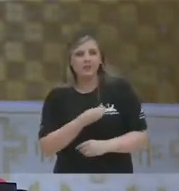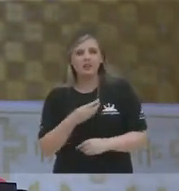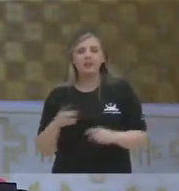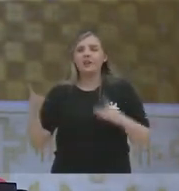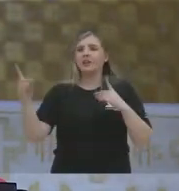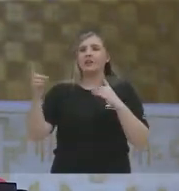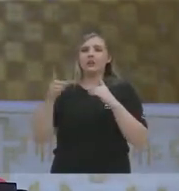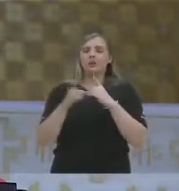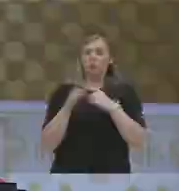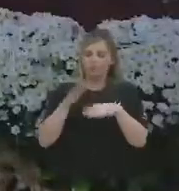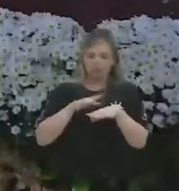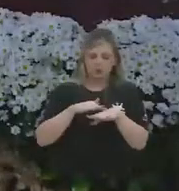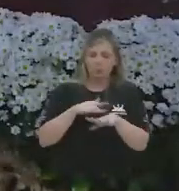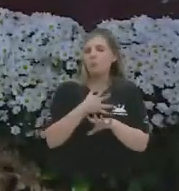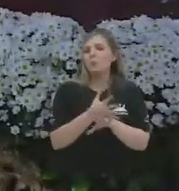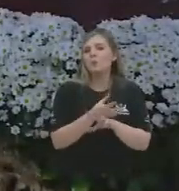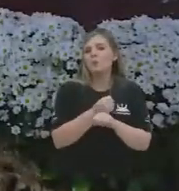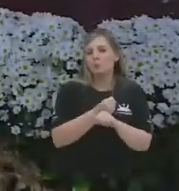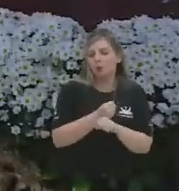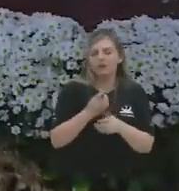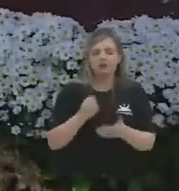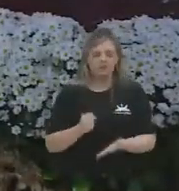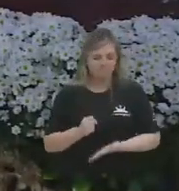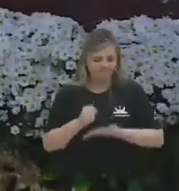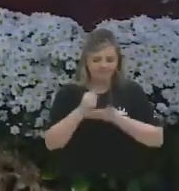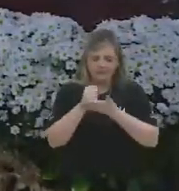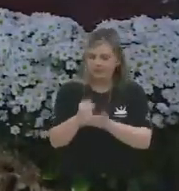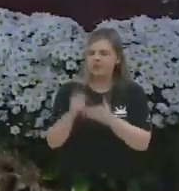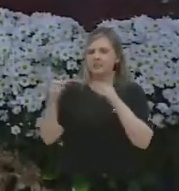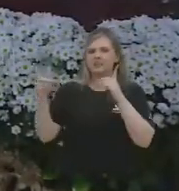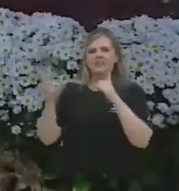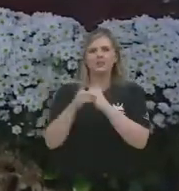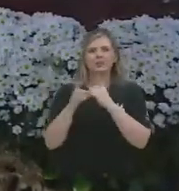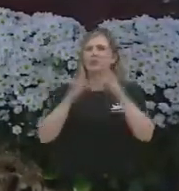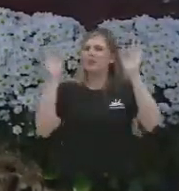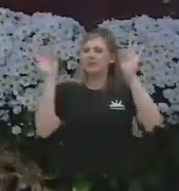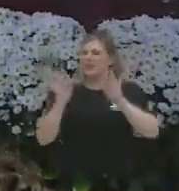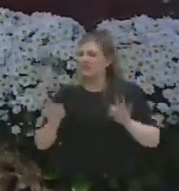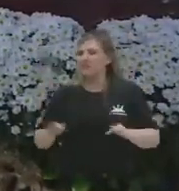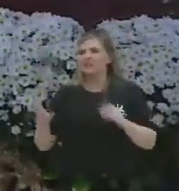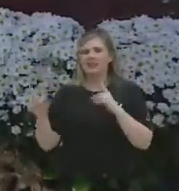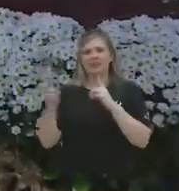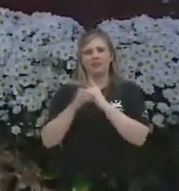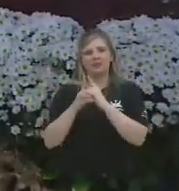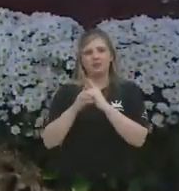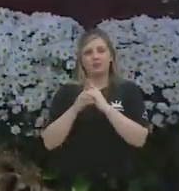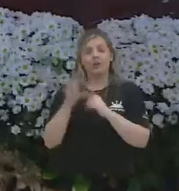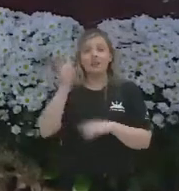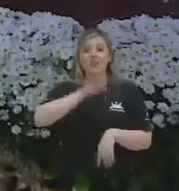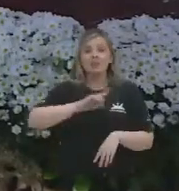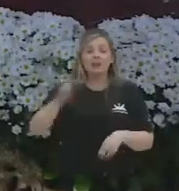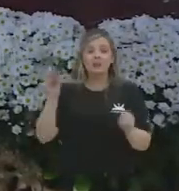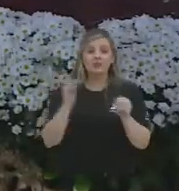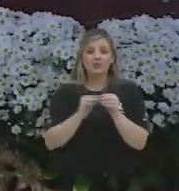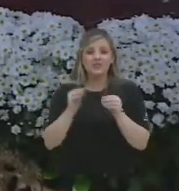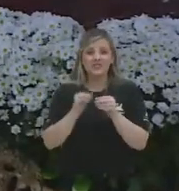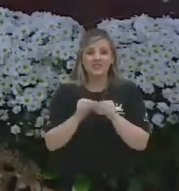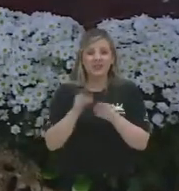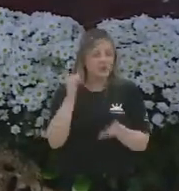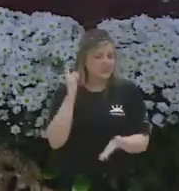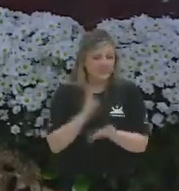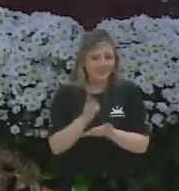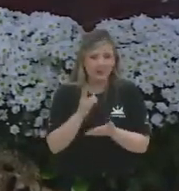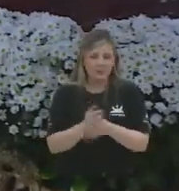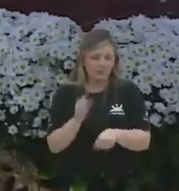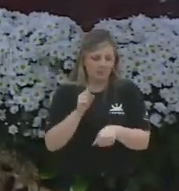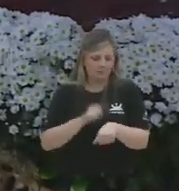gente encontre salvação, para que a gente encontre felicidade. Deus está fazendo o tempo todo na tua